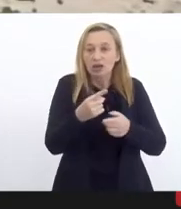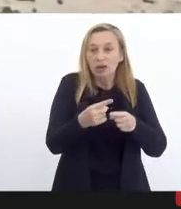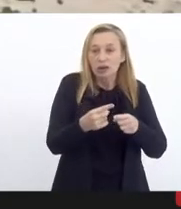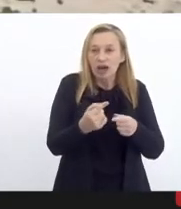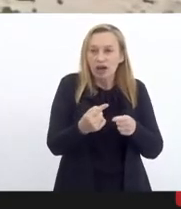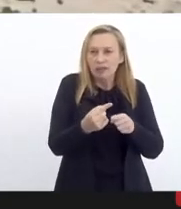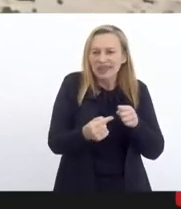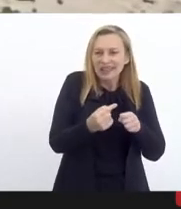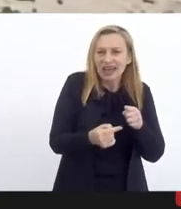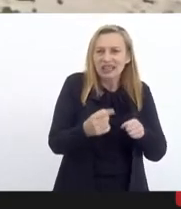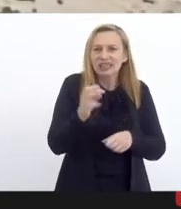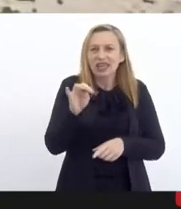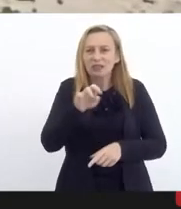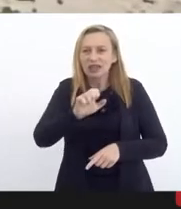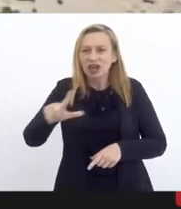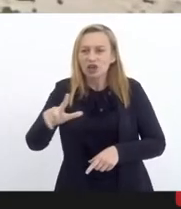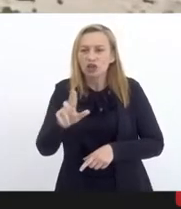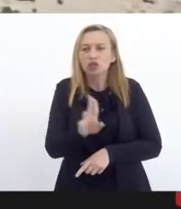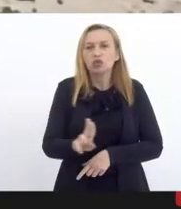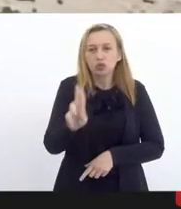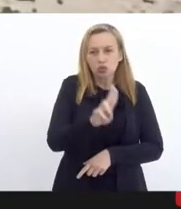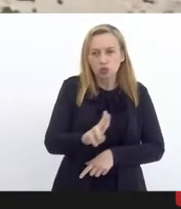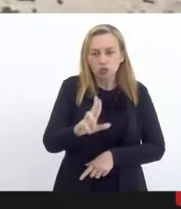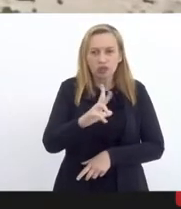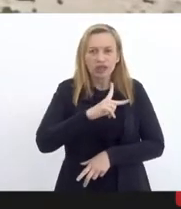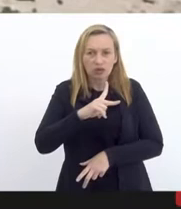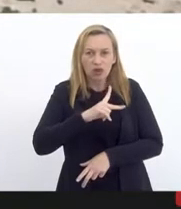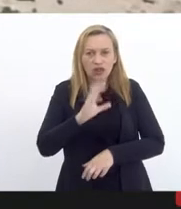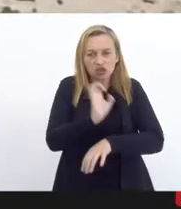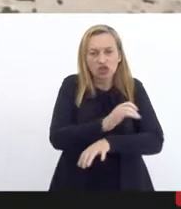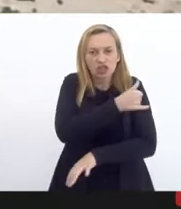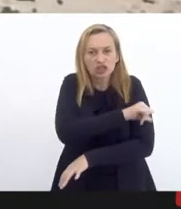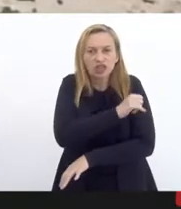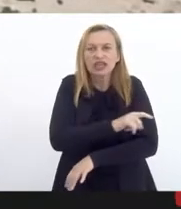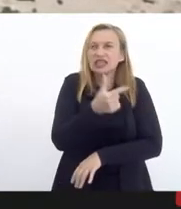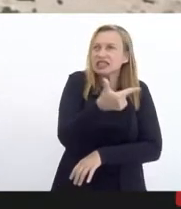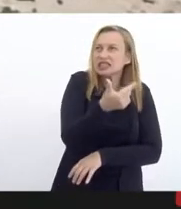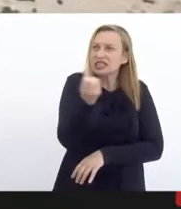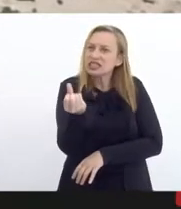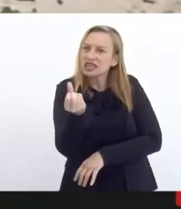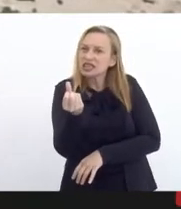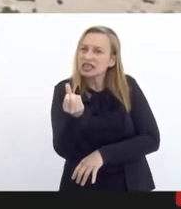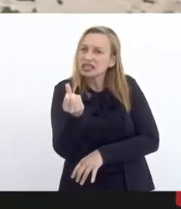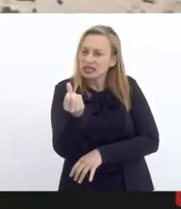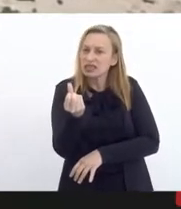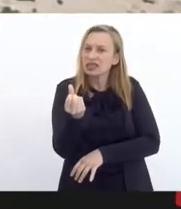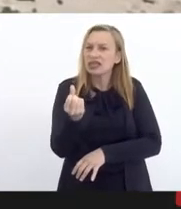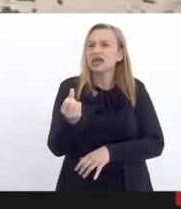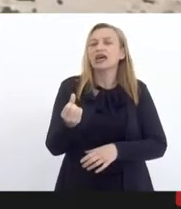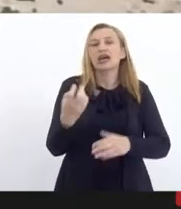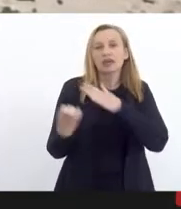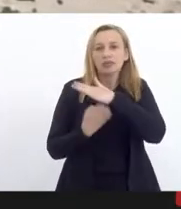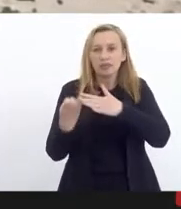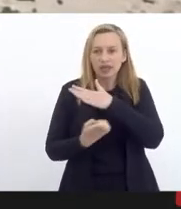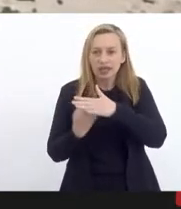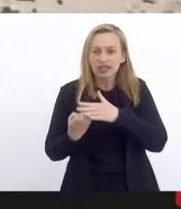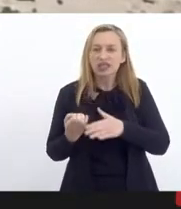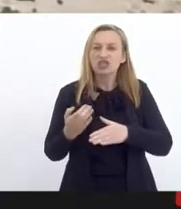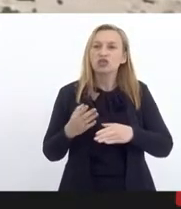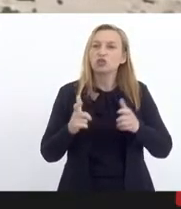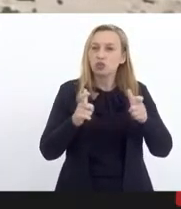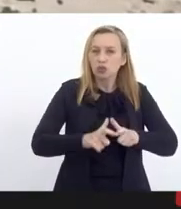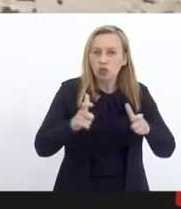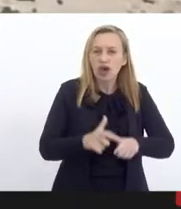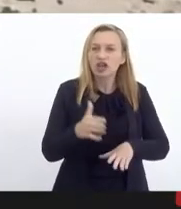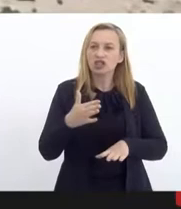terminais de uso privado do Estado do Rio de Janeiro. Já são 16 empresas instaladas lá dentro e a gente já